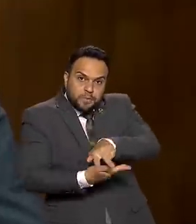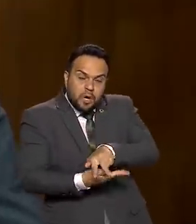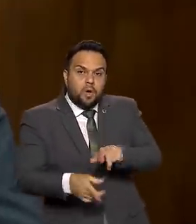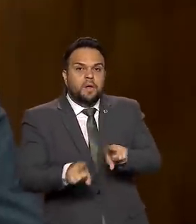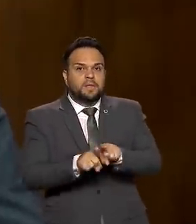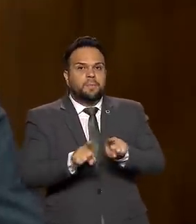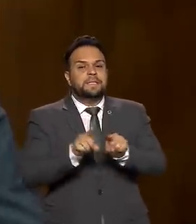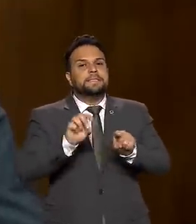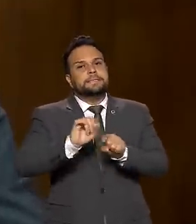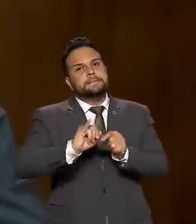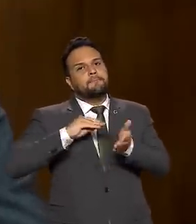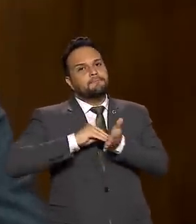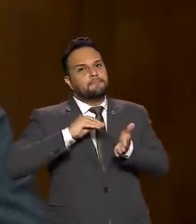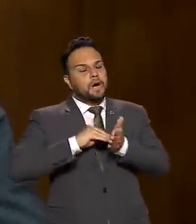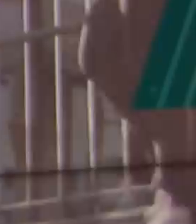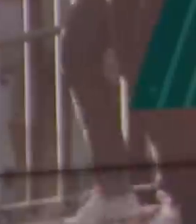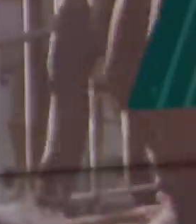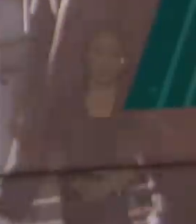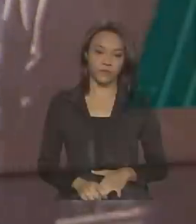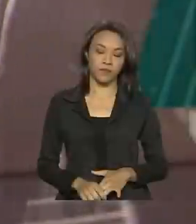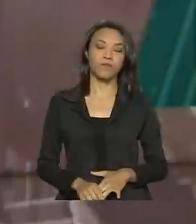e comportamento antiético.